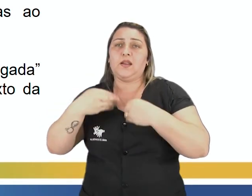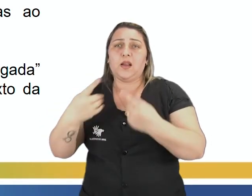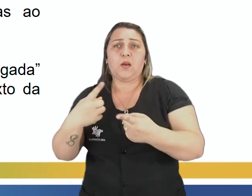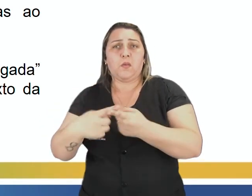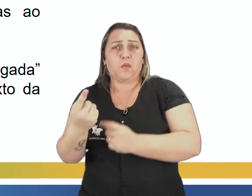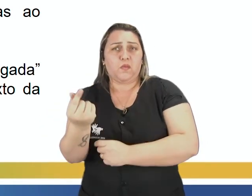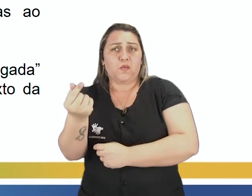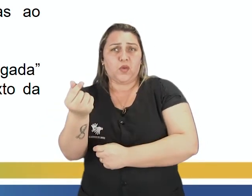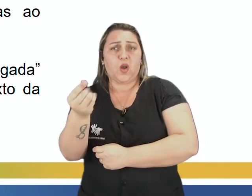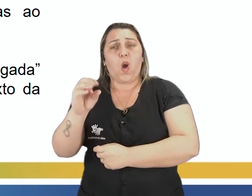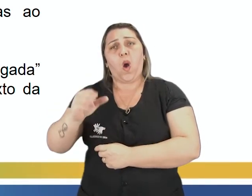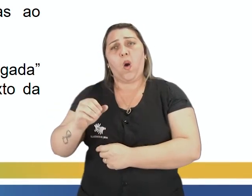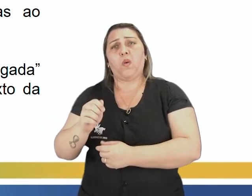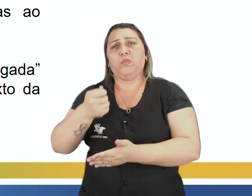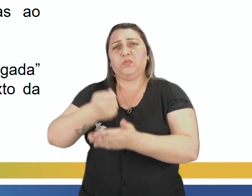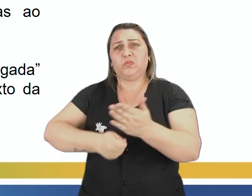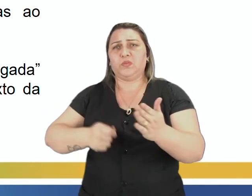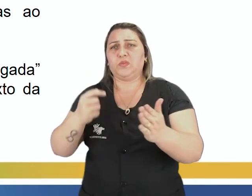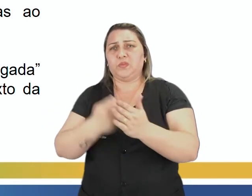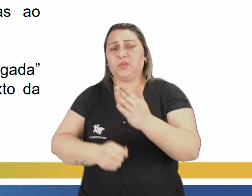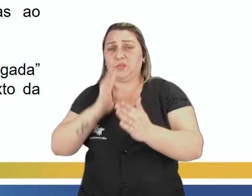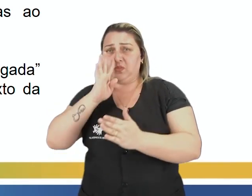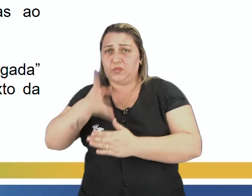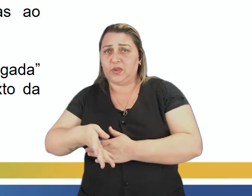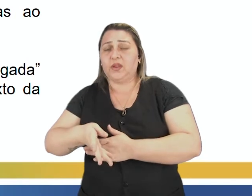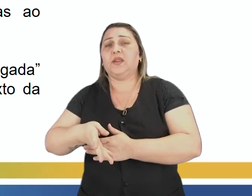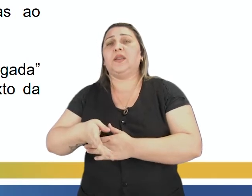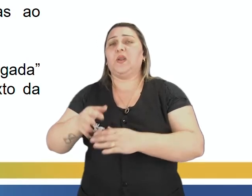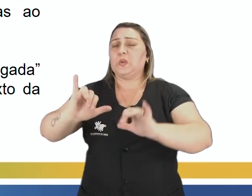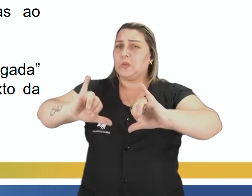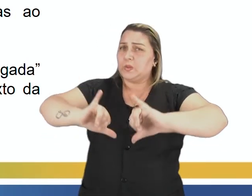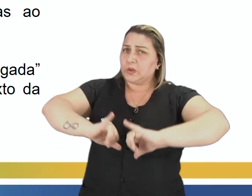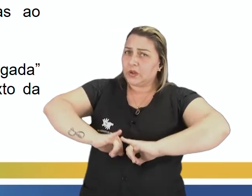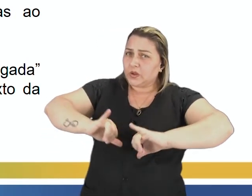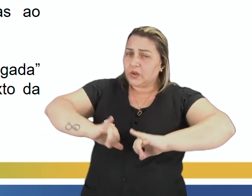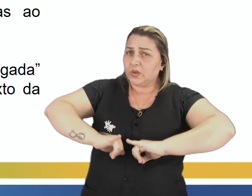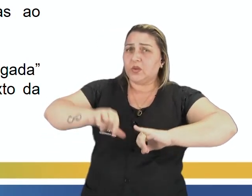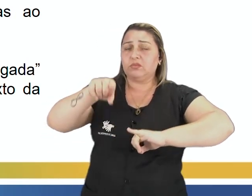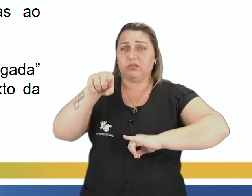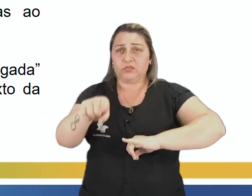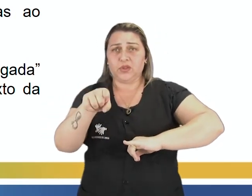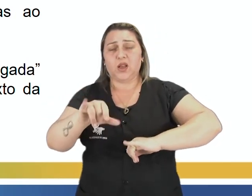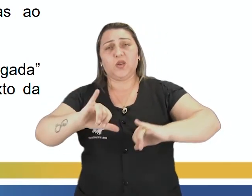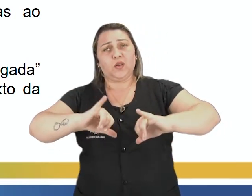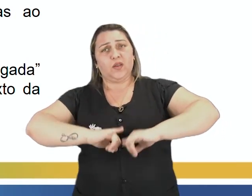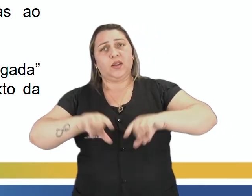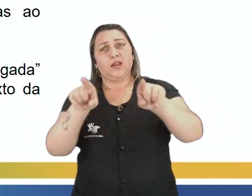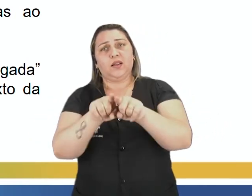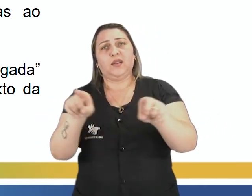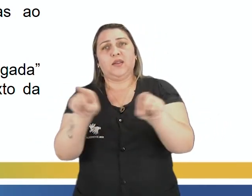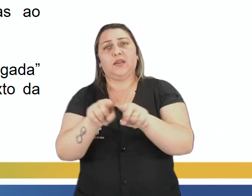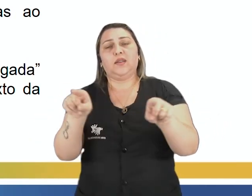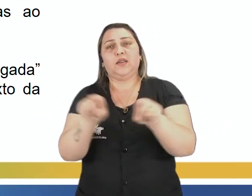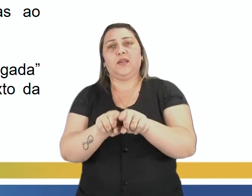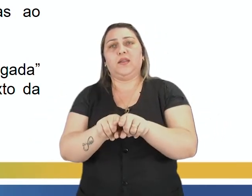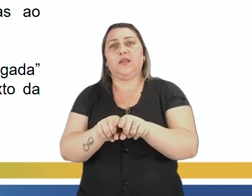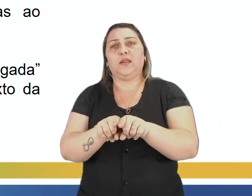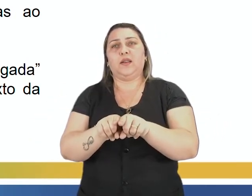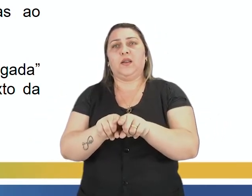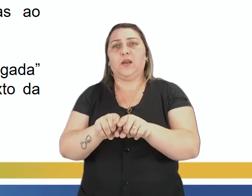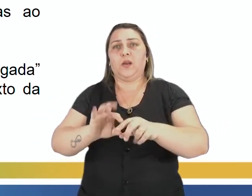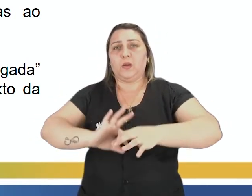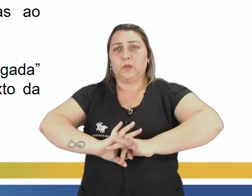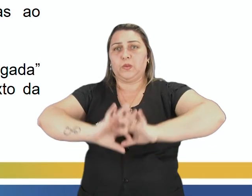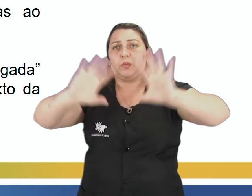vosso dinheiro ou sob ameaça. Isso poderá implicar sofrimentos. Vossa prontidão em sofrer acenderá a tocha